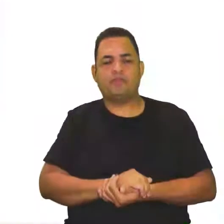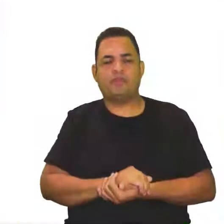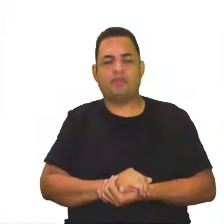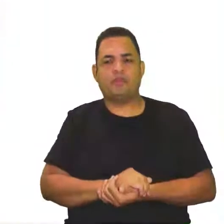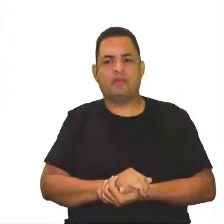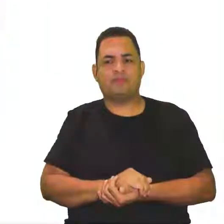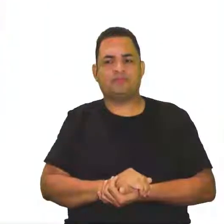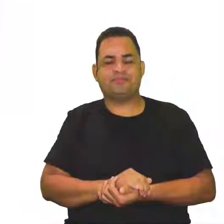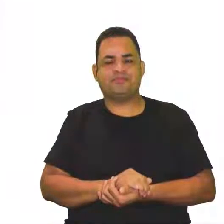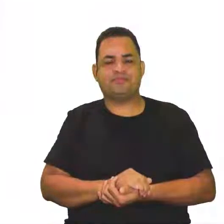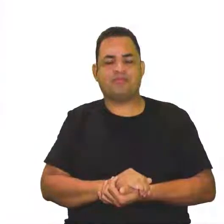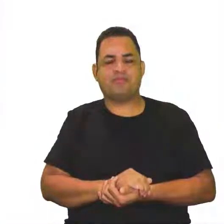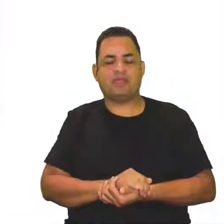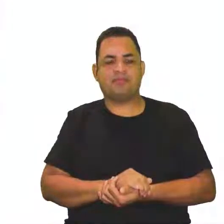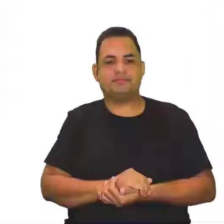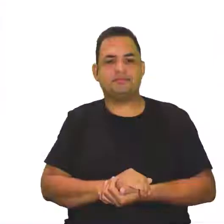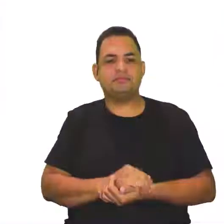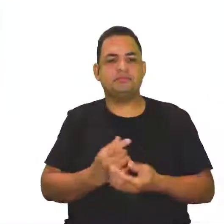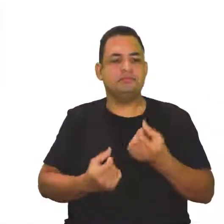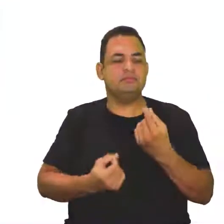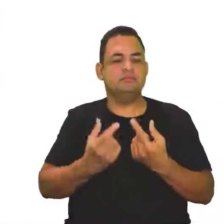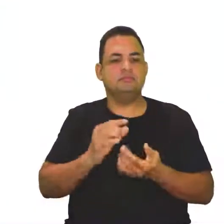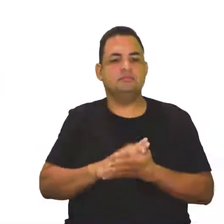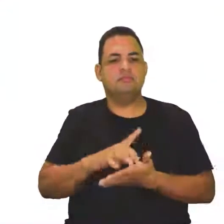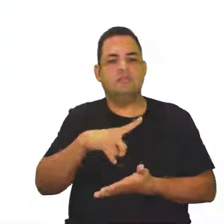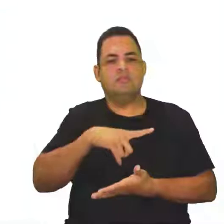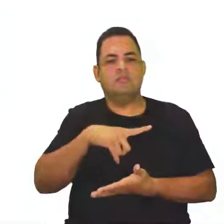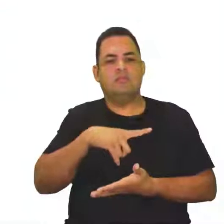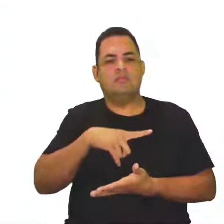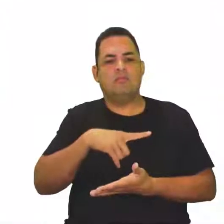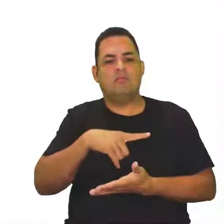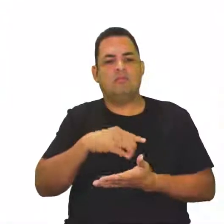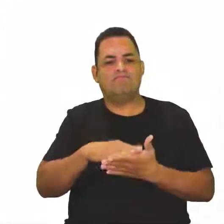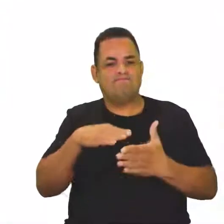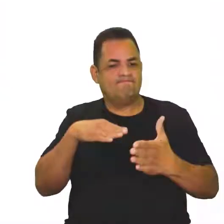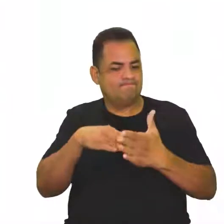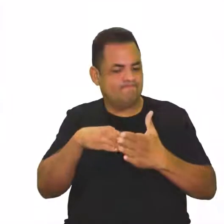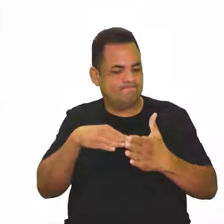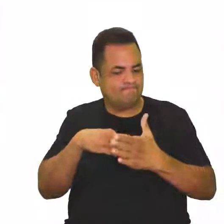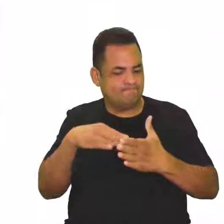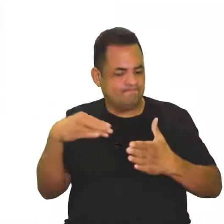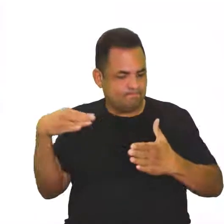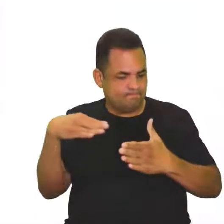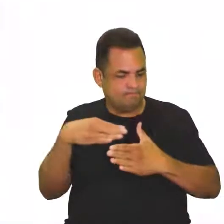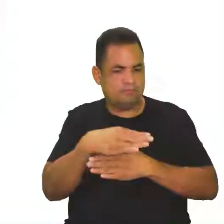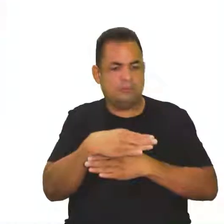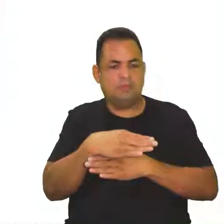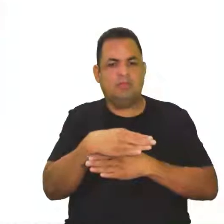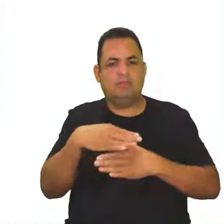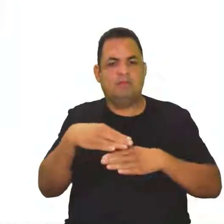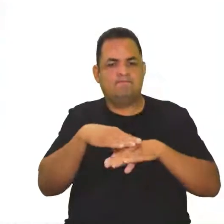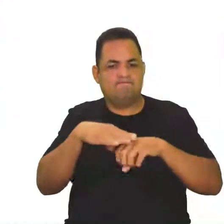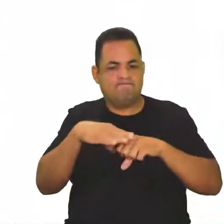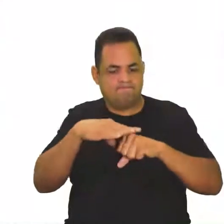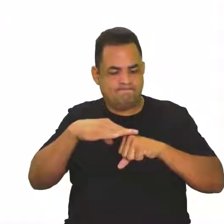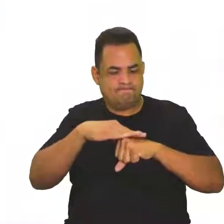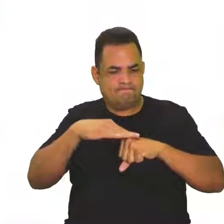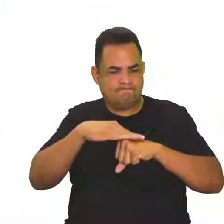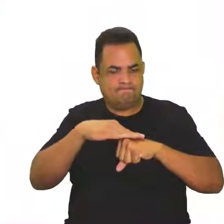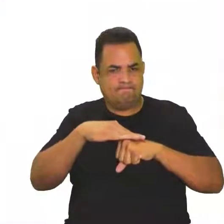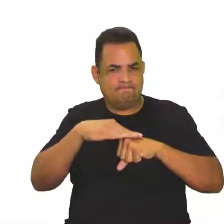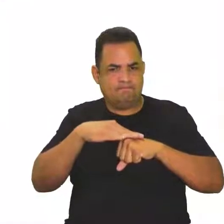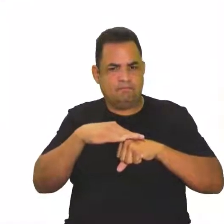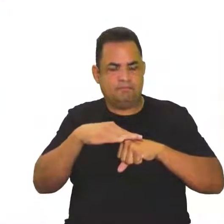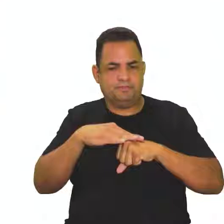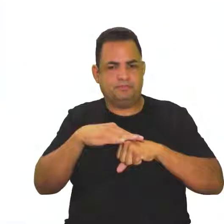Então aí está falando que alguns têm uma resistência maior e outros menor em relação